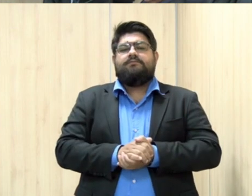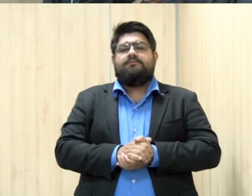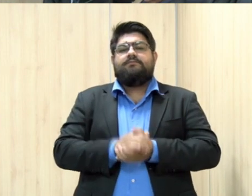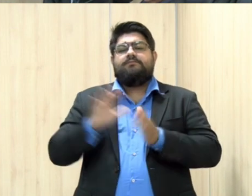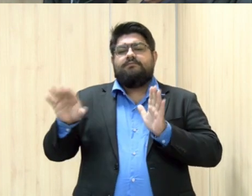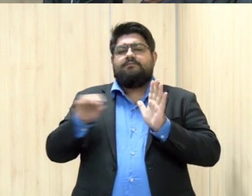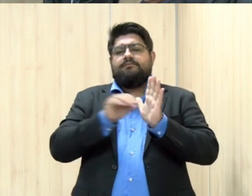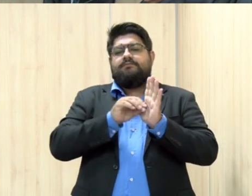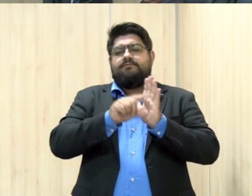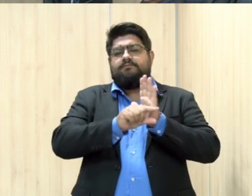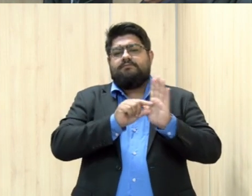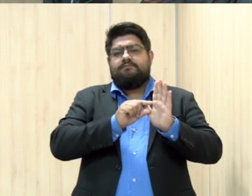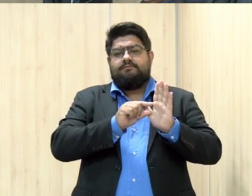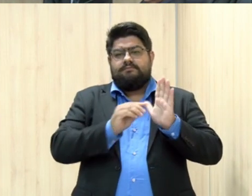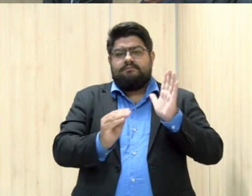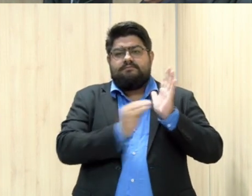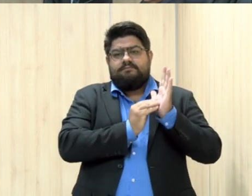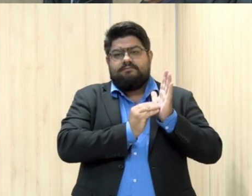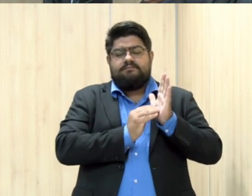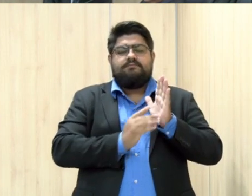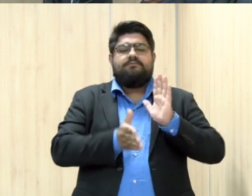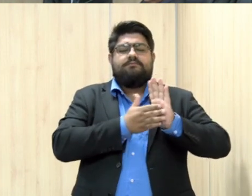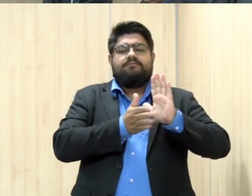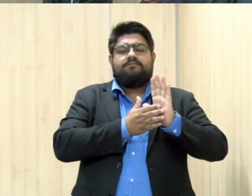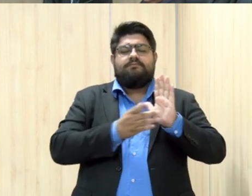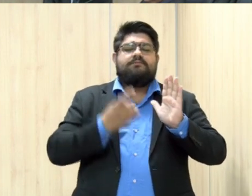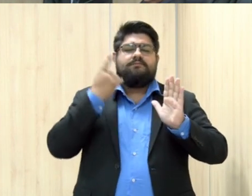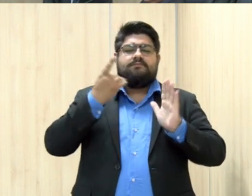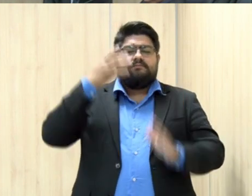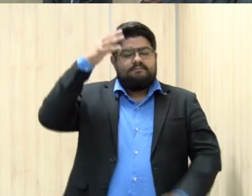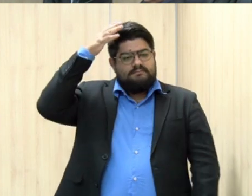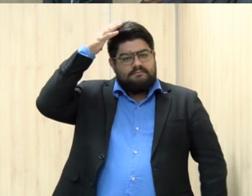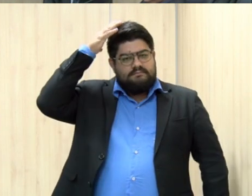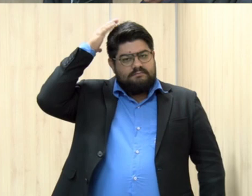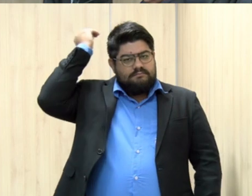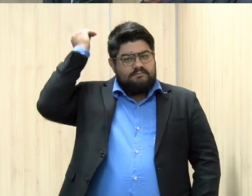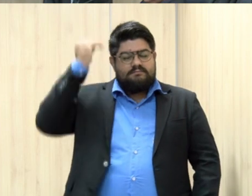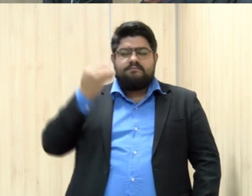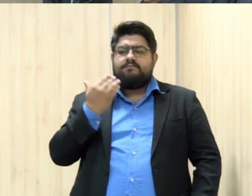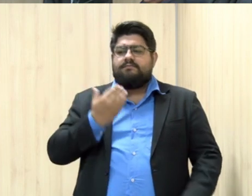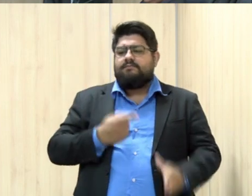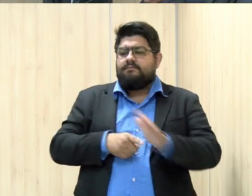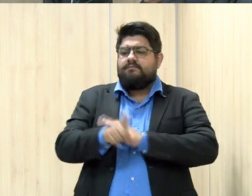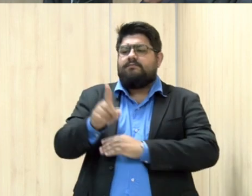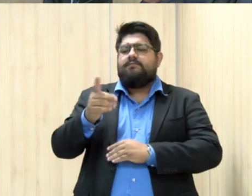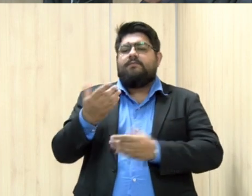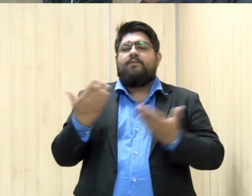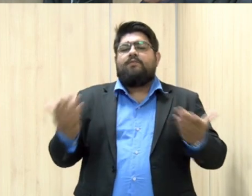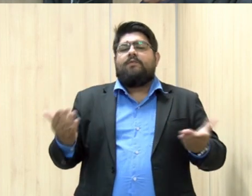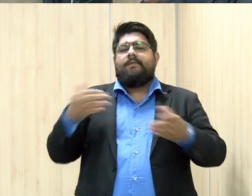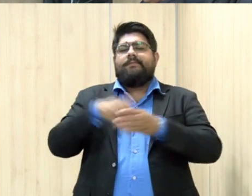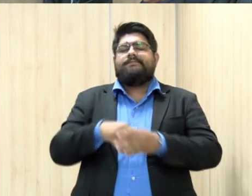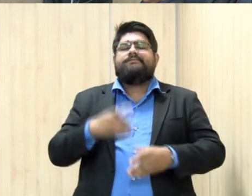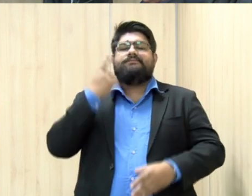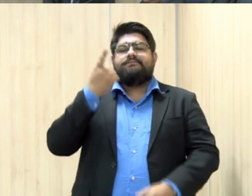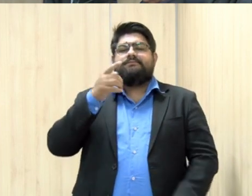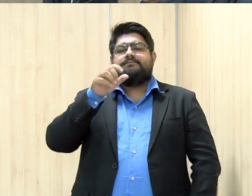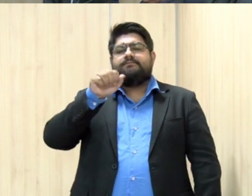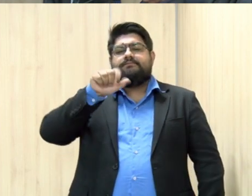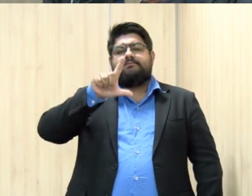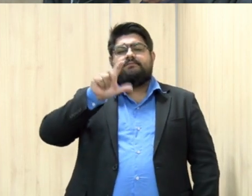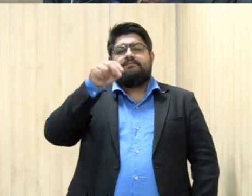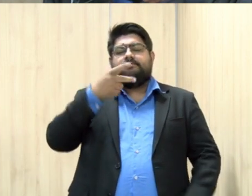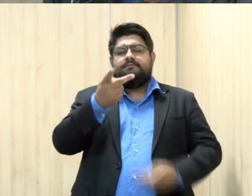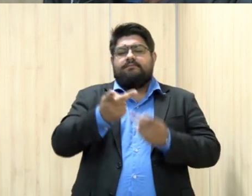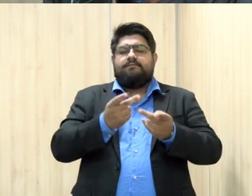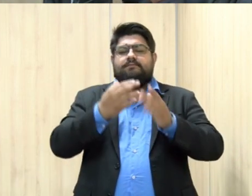a emenda proposta pelo Deputado Rodrigo pergunta como voto ao Deputado Alan Queiroz o